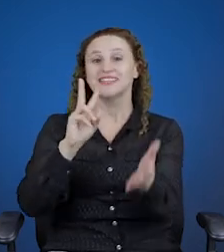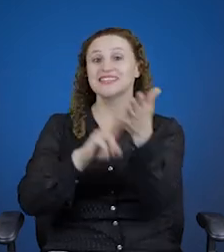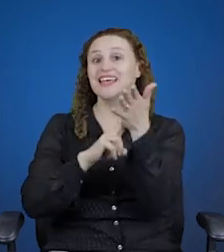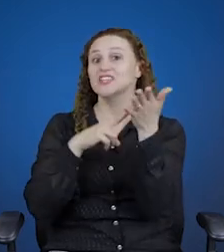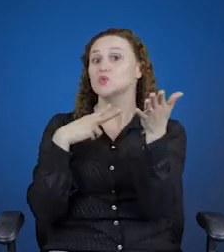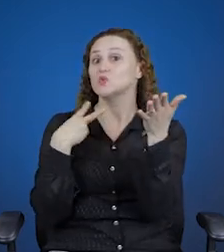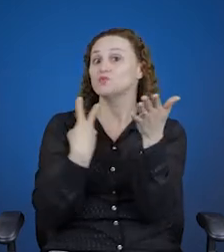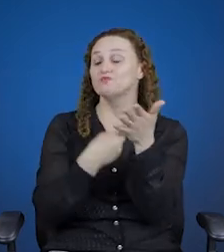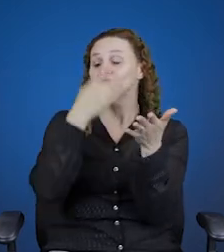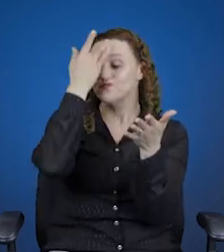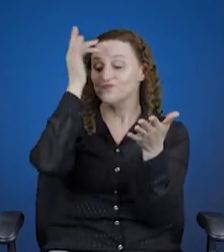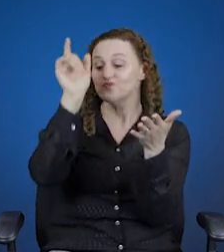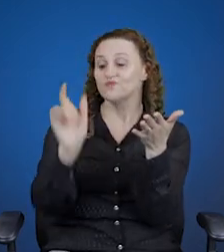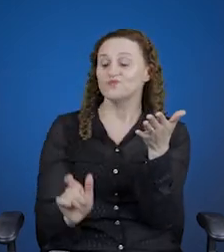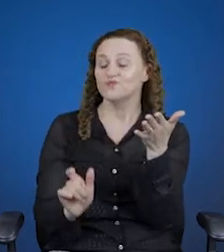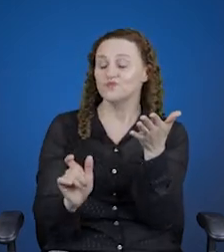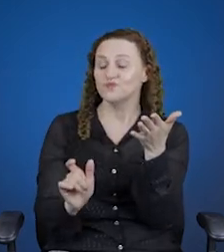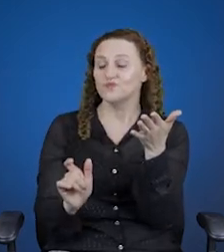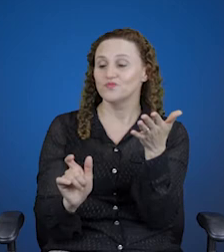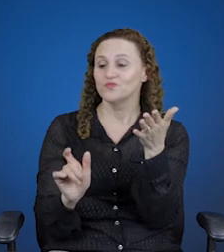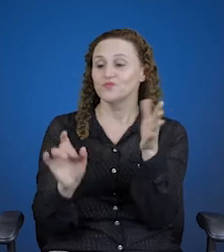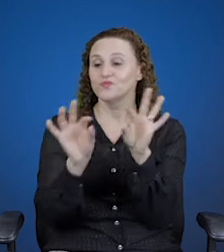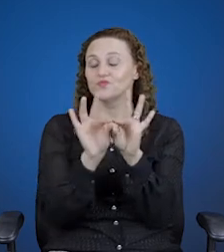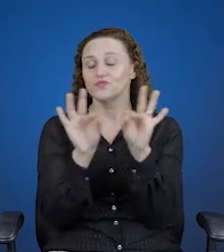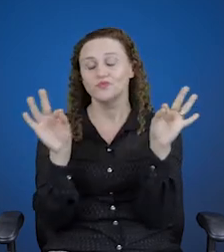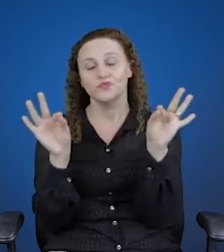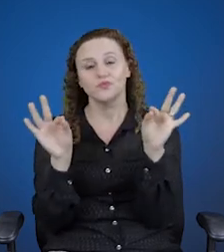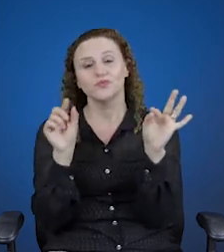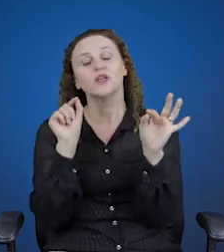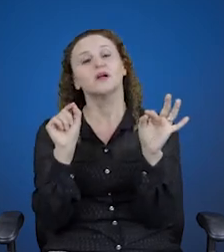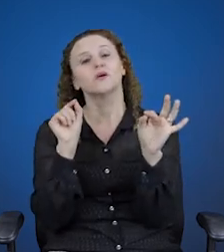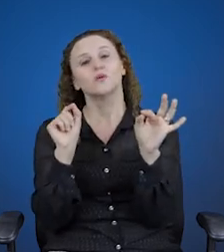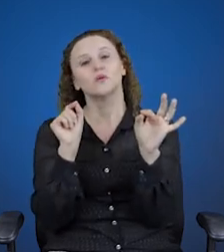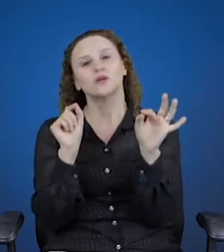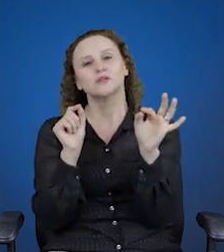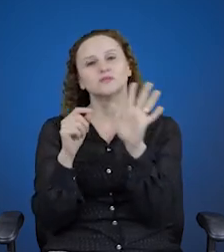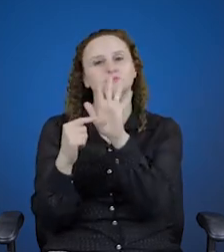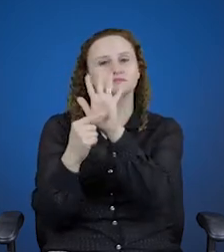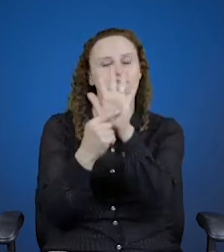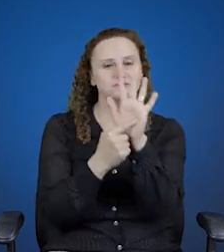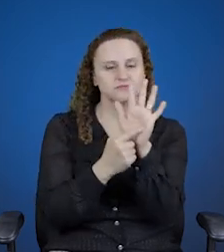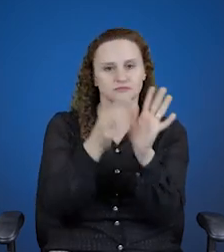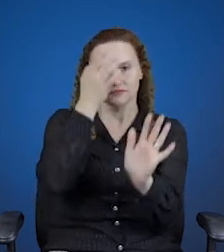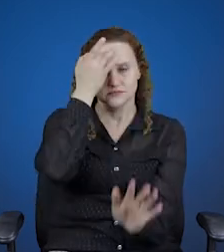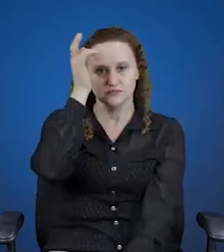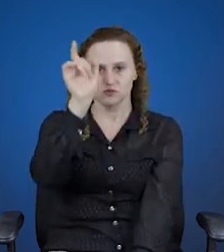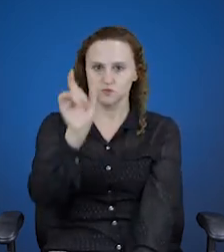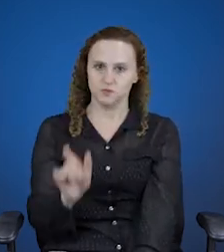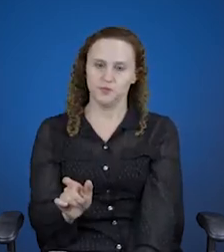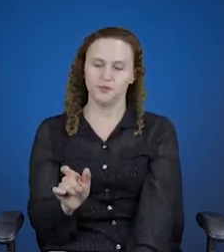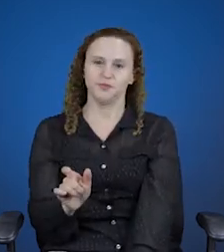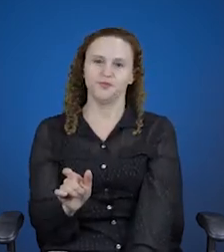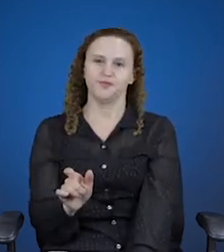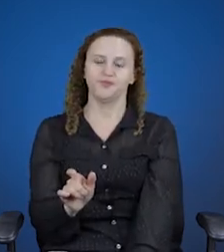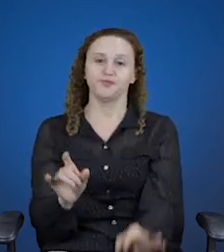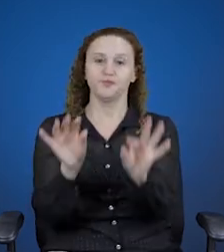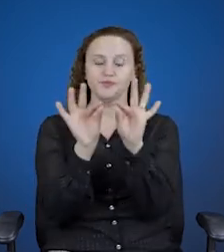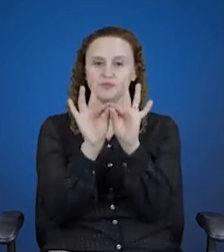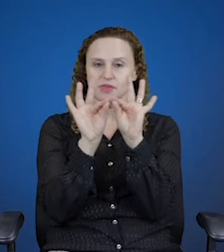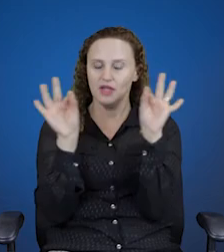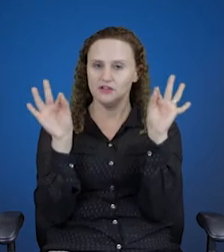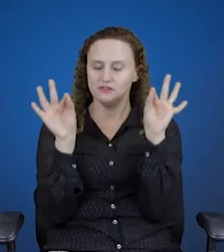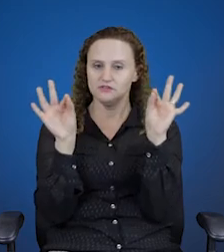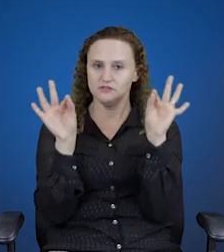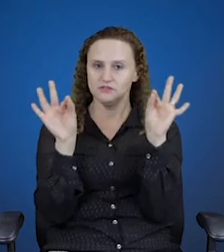sujeito da oração ou quando se refere ao sujeito então na